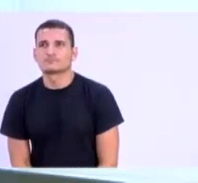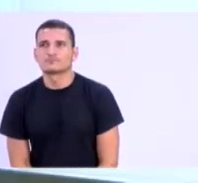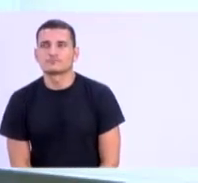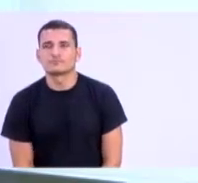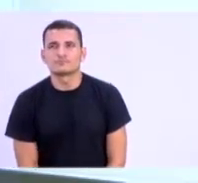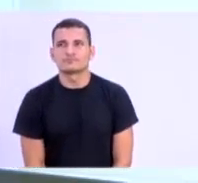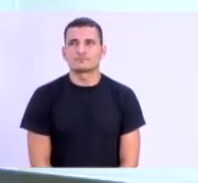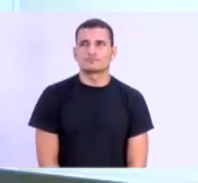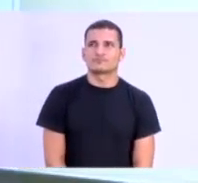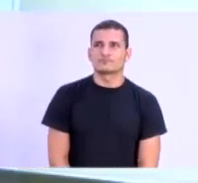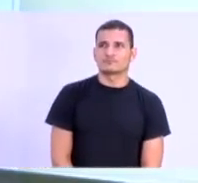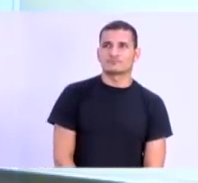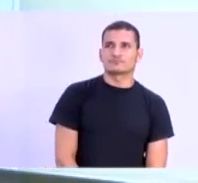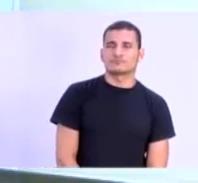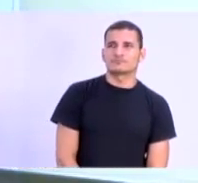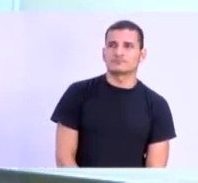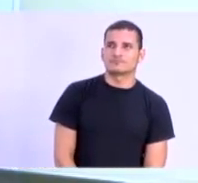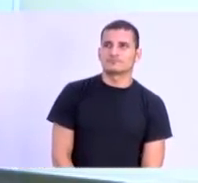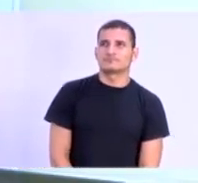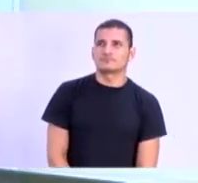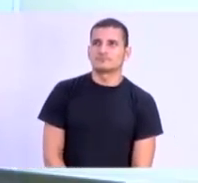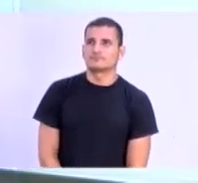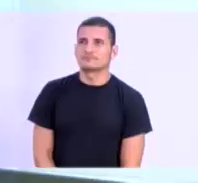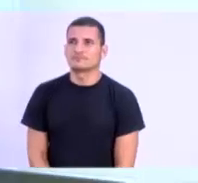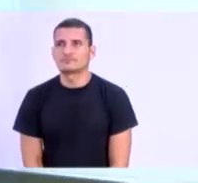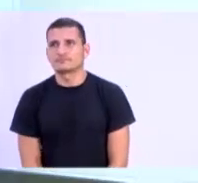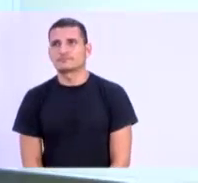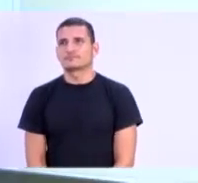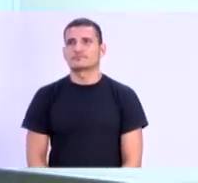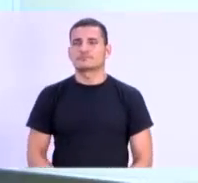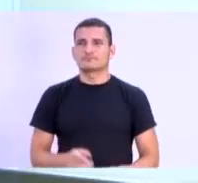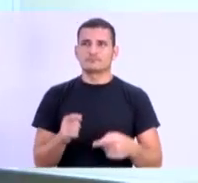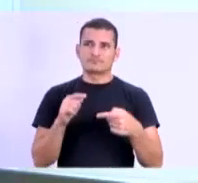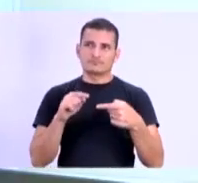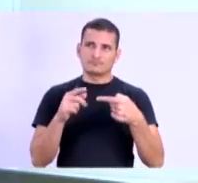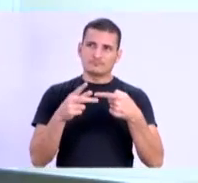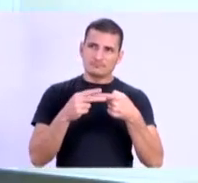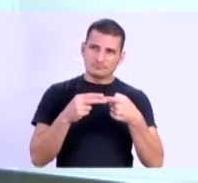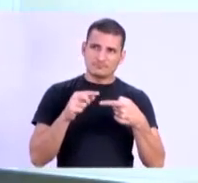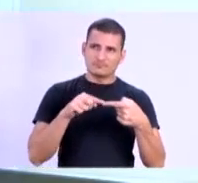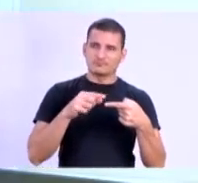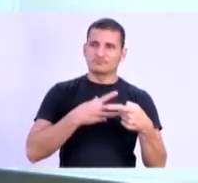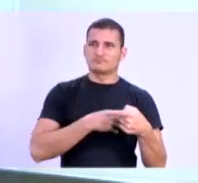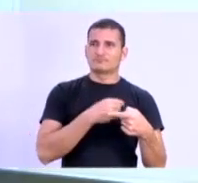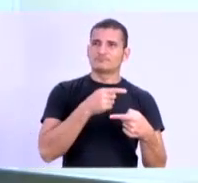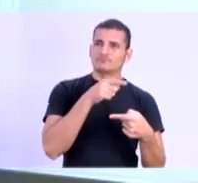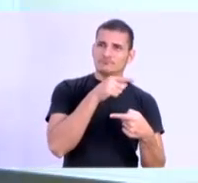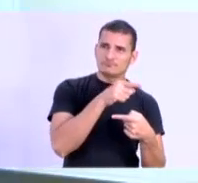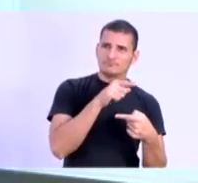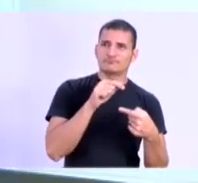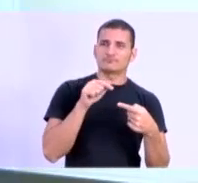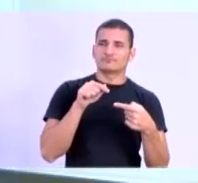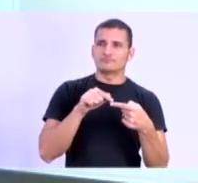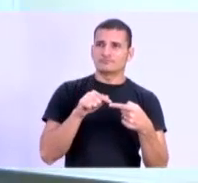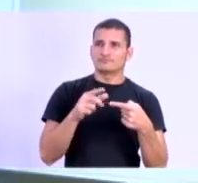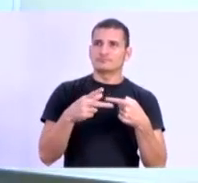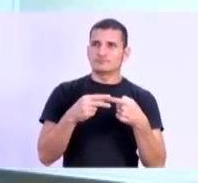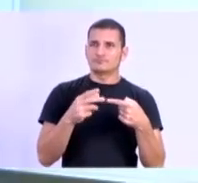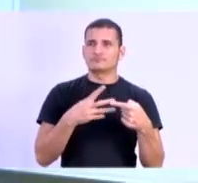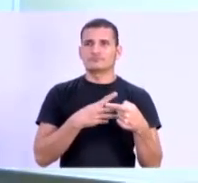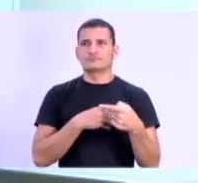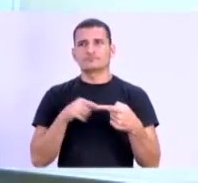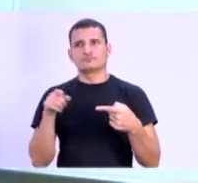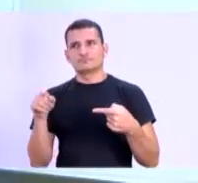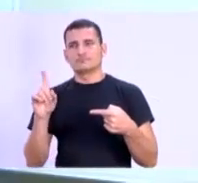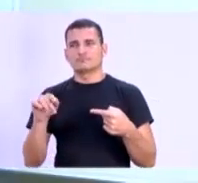minha caneta, vamos dizer, eu vou colocar aqui essa caneta da minha filha Lirna, essa outra caneta da minha filha Zahara, né? São